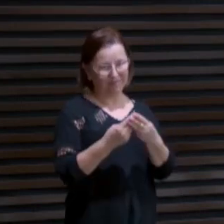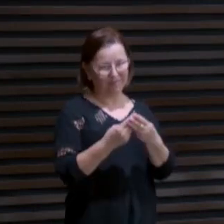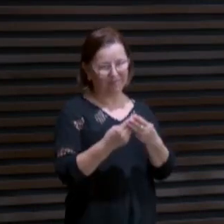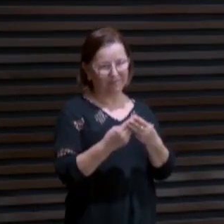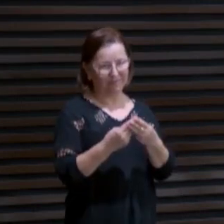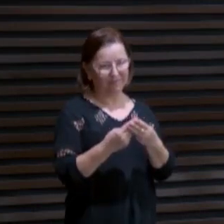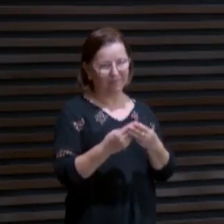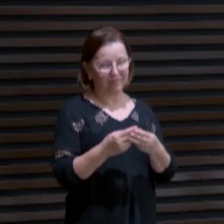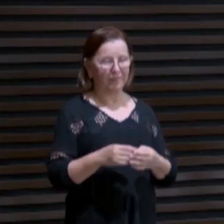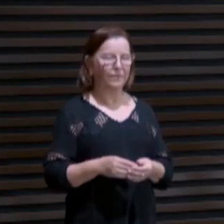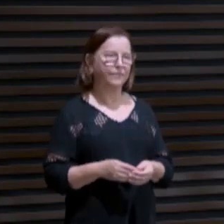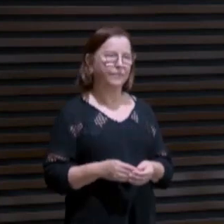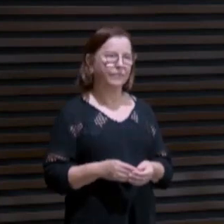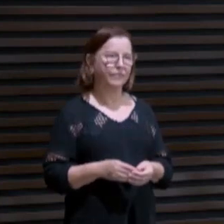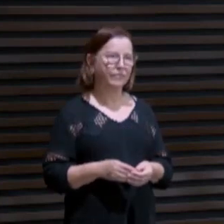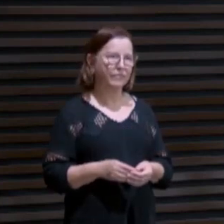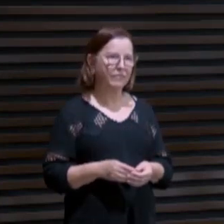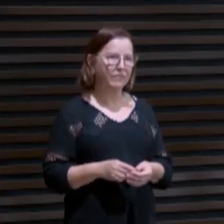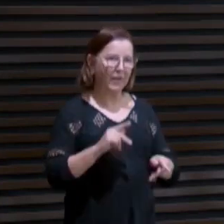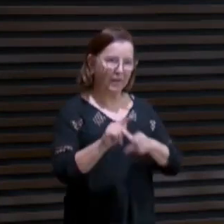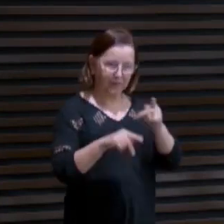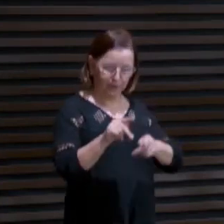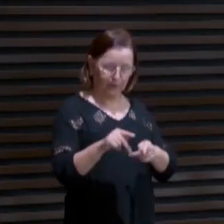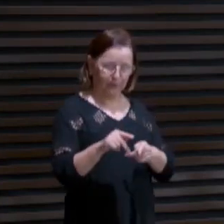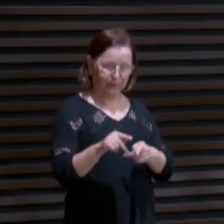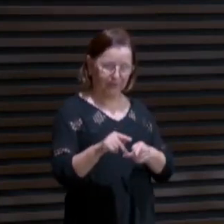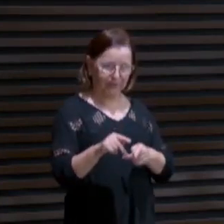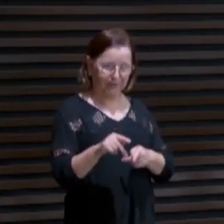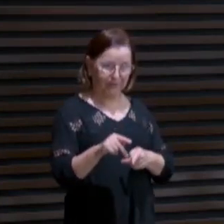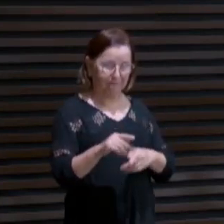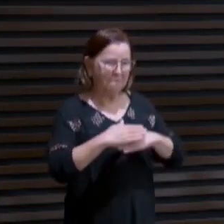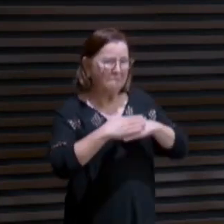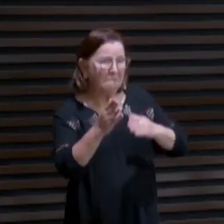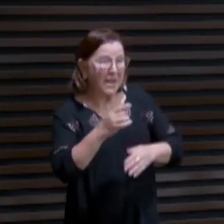As pessoas que temem mais os homens do que a Deus,